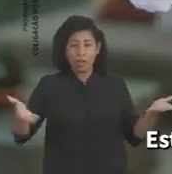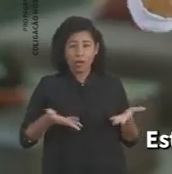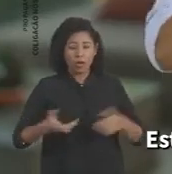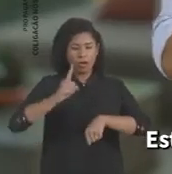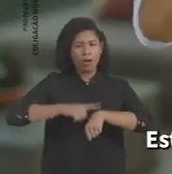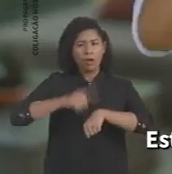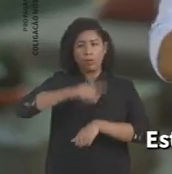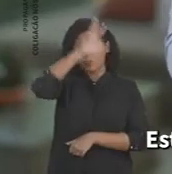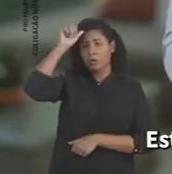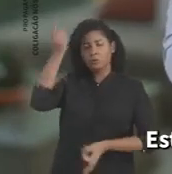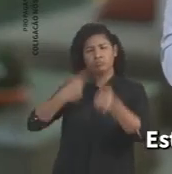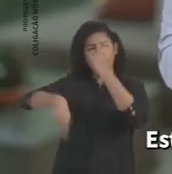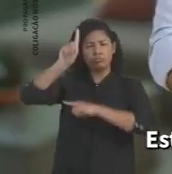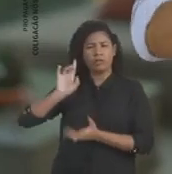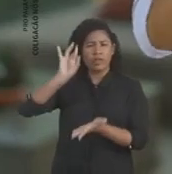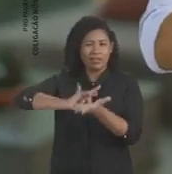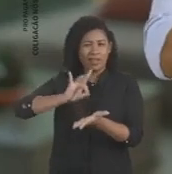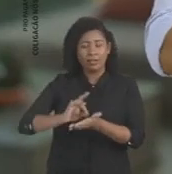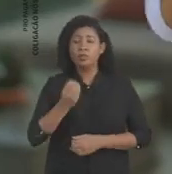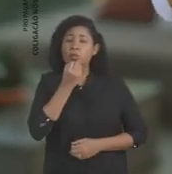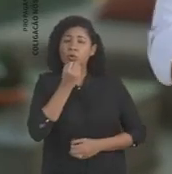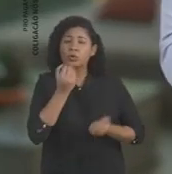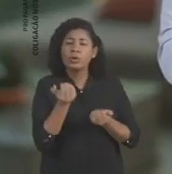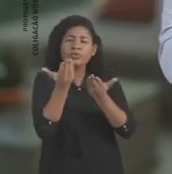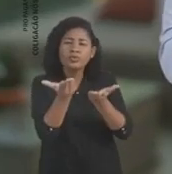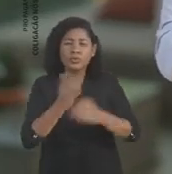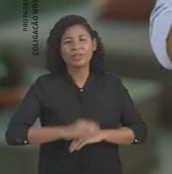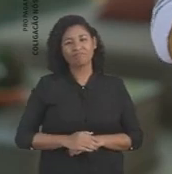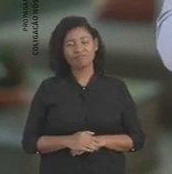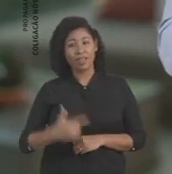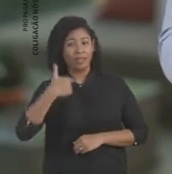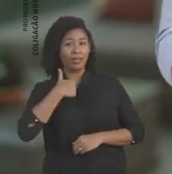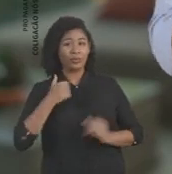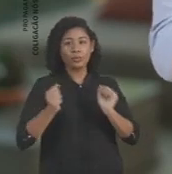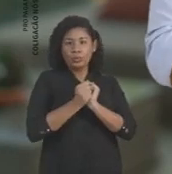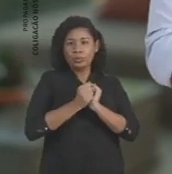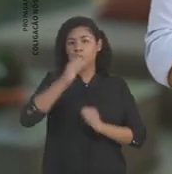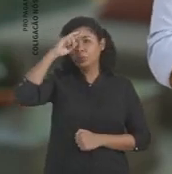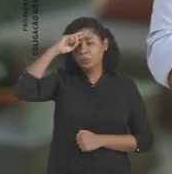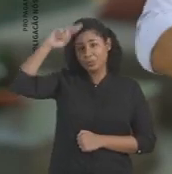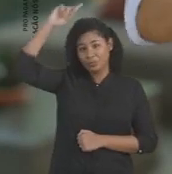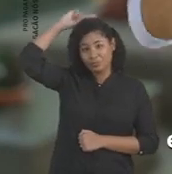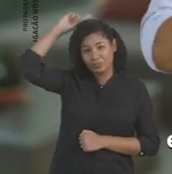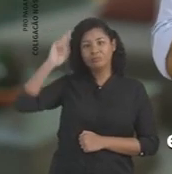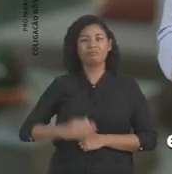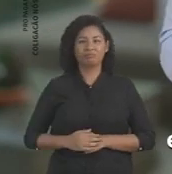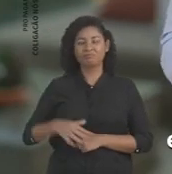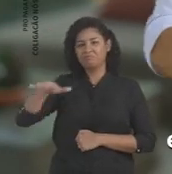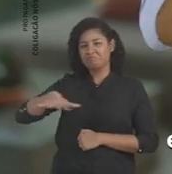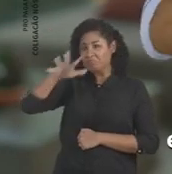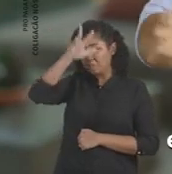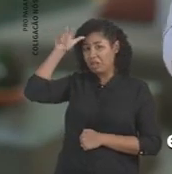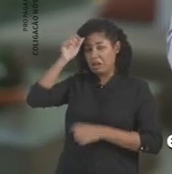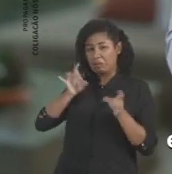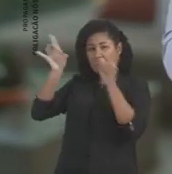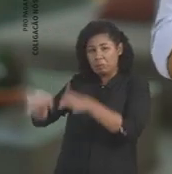Está na hora de mudar de verdade o Amazonas. Essa oportunidade está nas suas mãos. Comigo em Brasília e Ricardo Nicolau no governo, essa triste história de